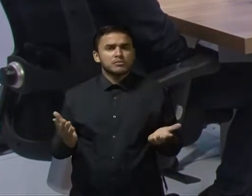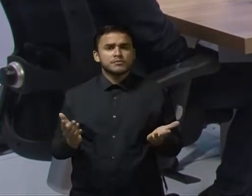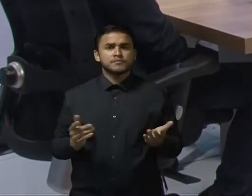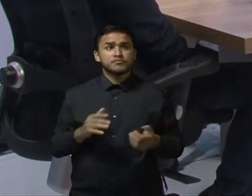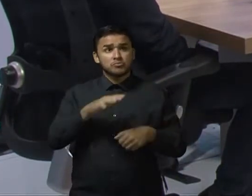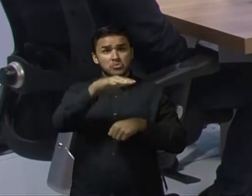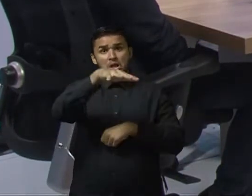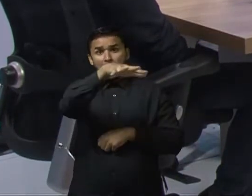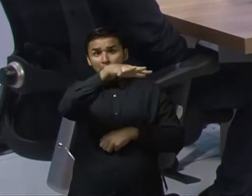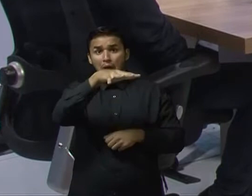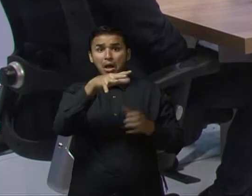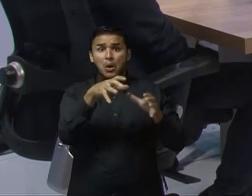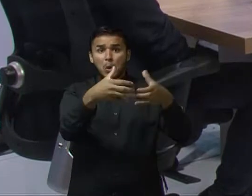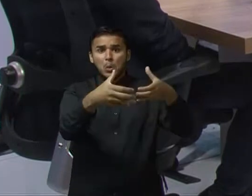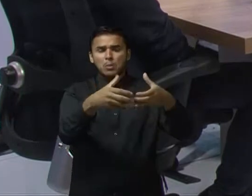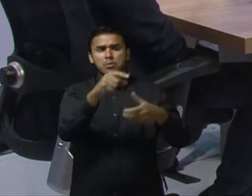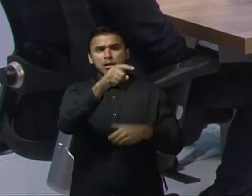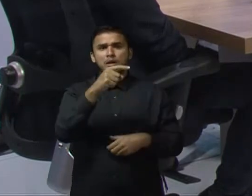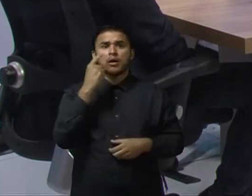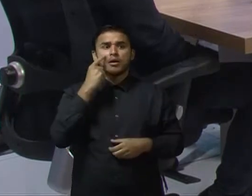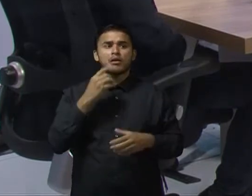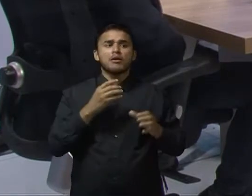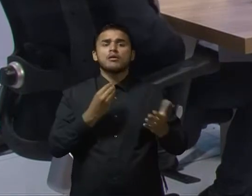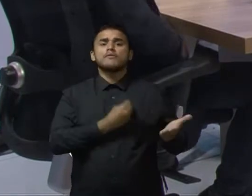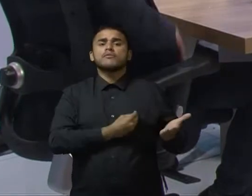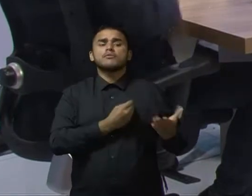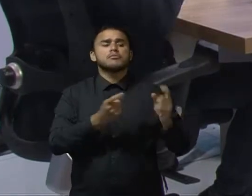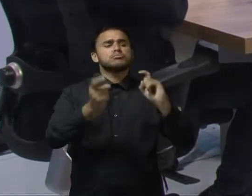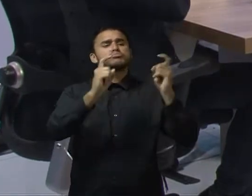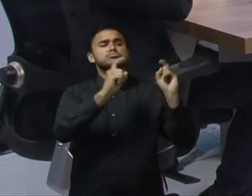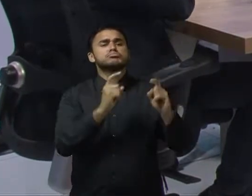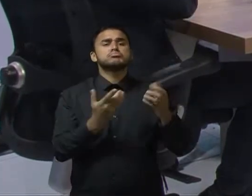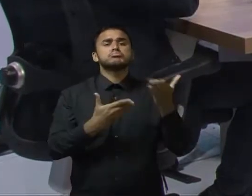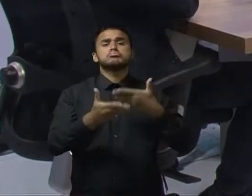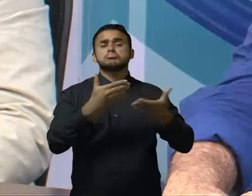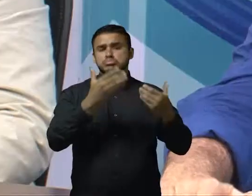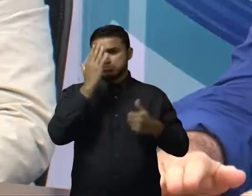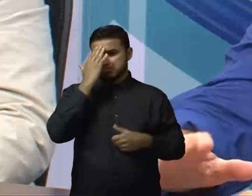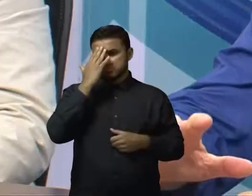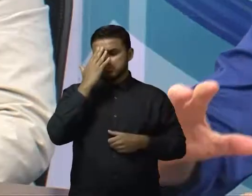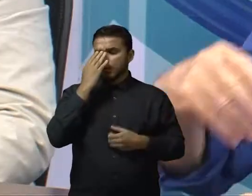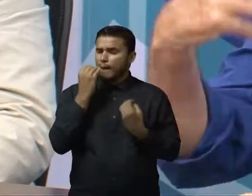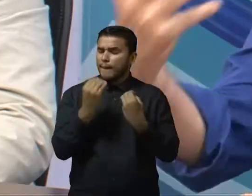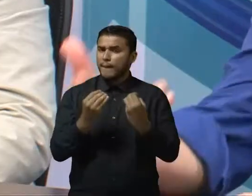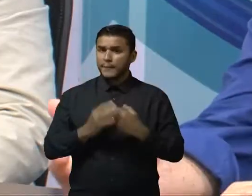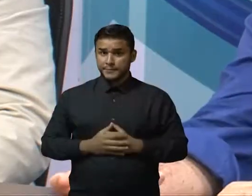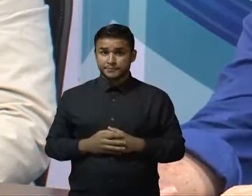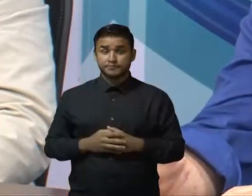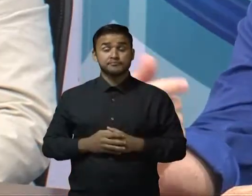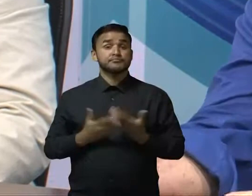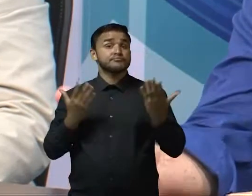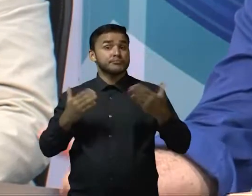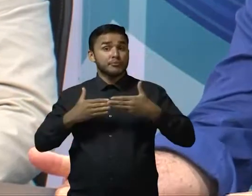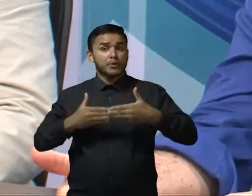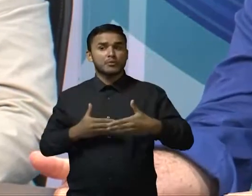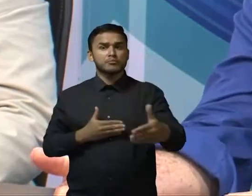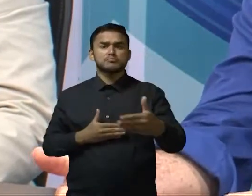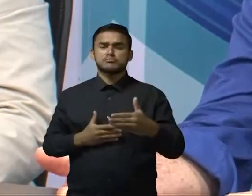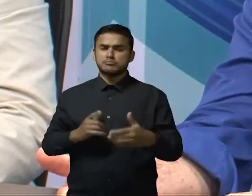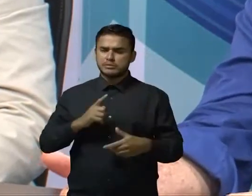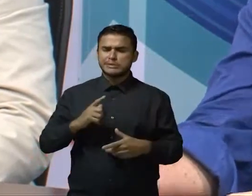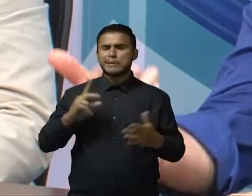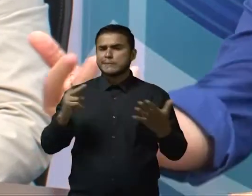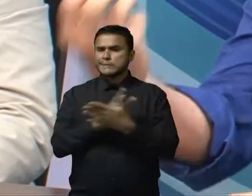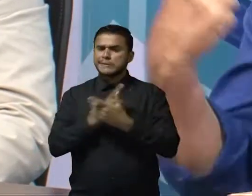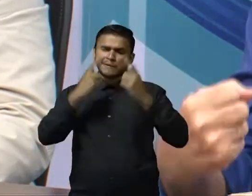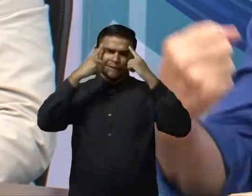eles vivem. É interessante, eu também bato muito nessa tecla de que é incrível como a partir de determinadas práticas